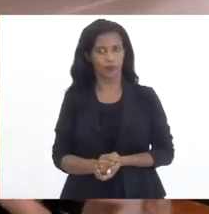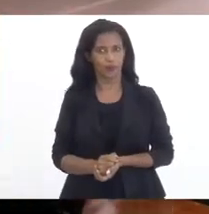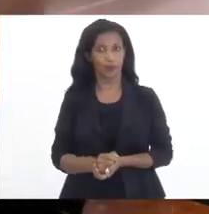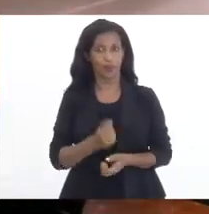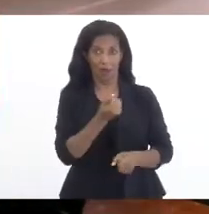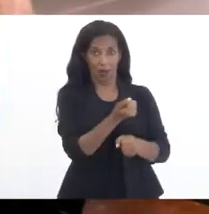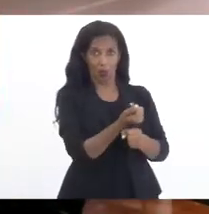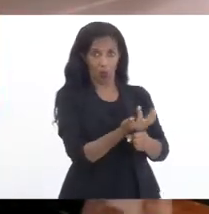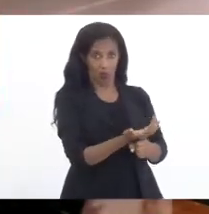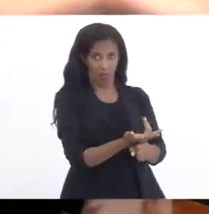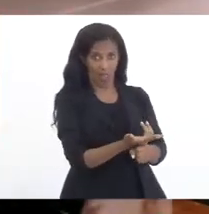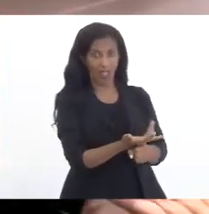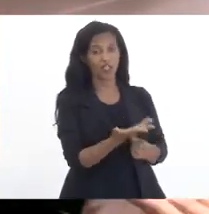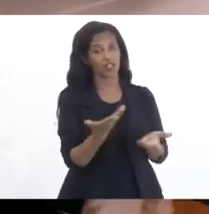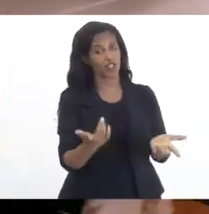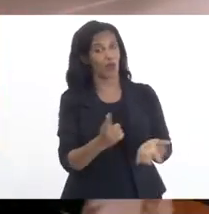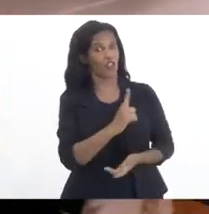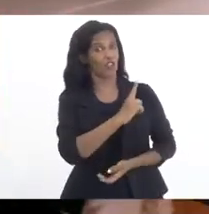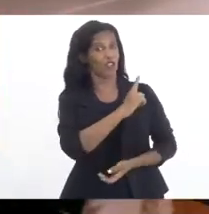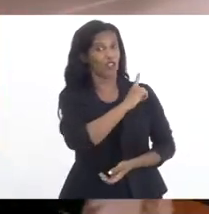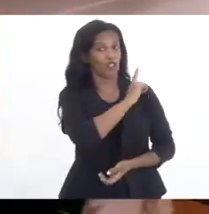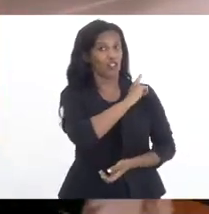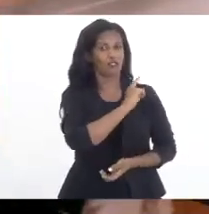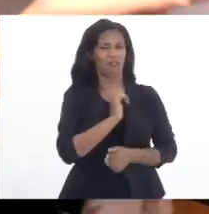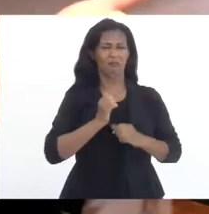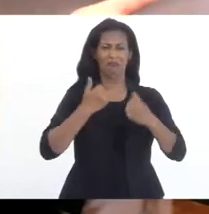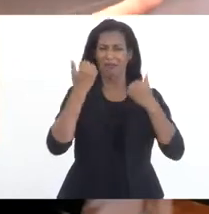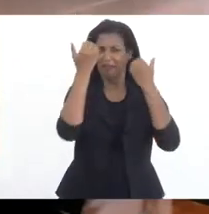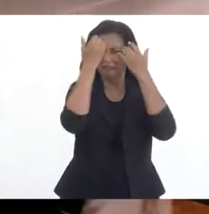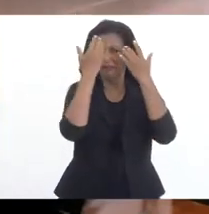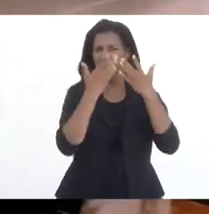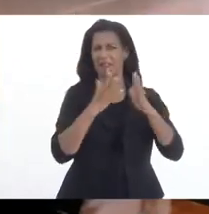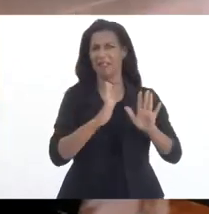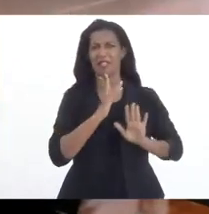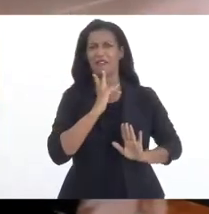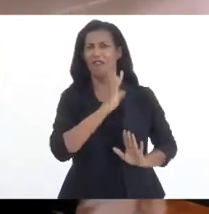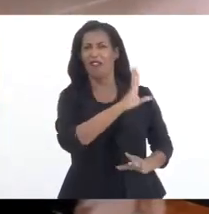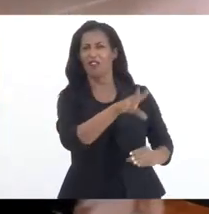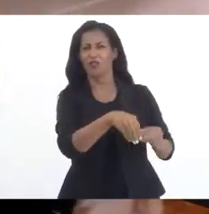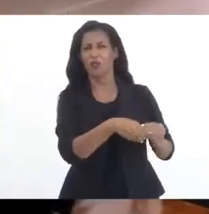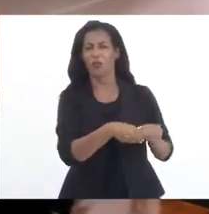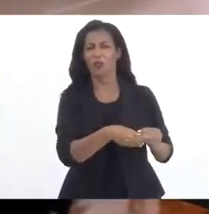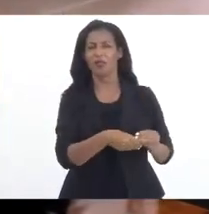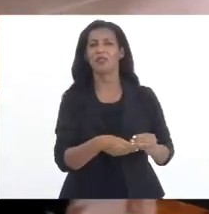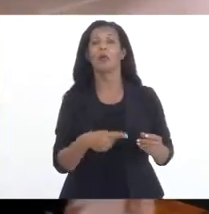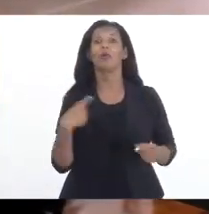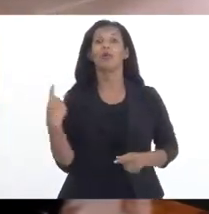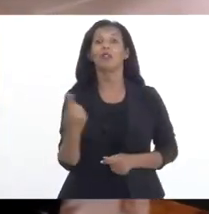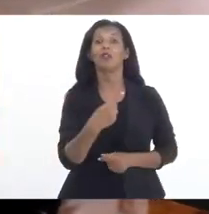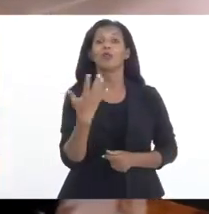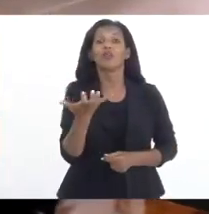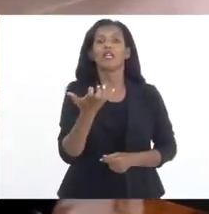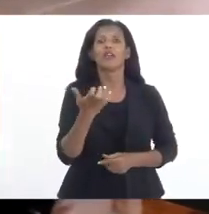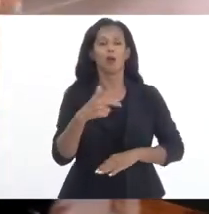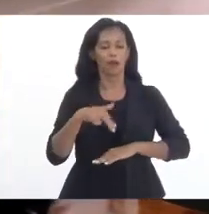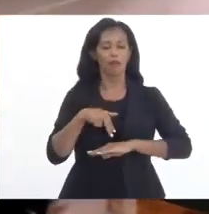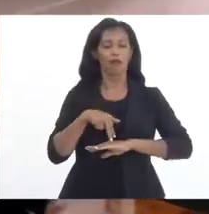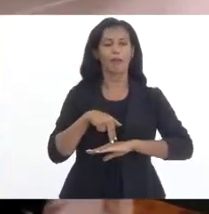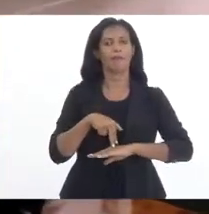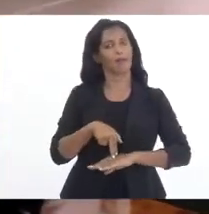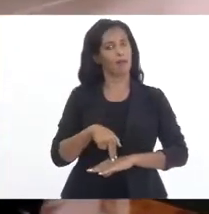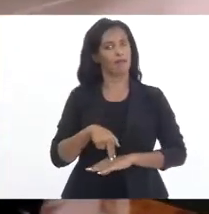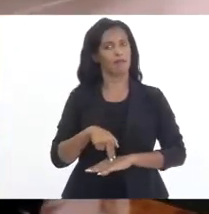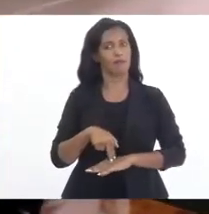UERJ, então a gestão da UERJ, nem queria falar em incorporação, porque estava todo mundo tentando fazer o quê? Ficar em pé. Só